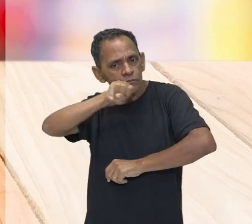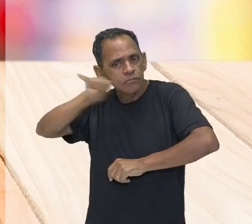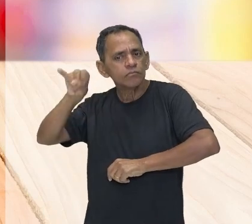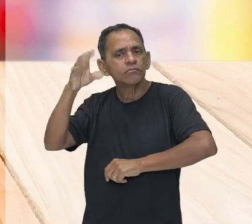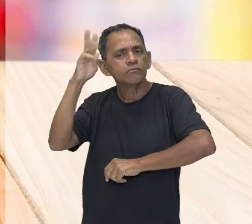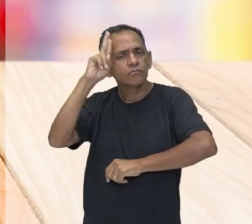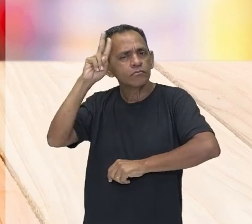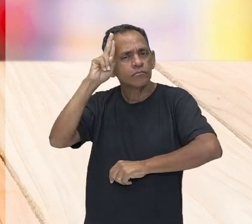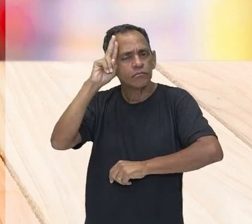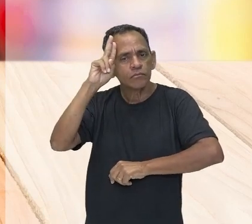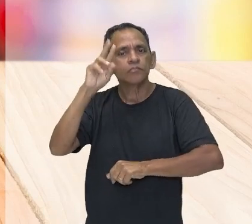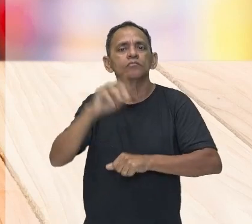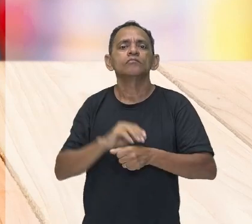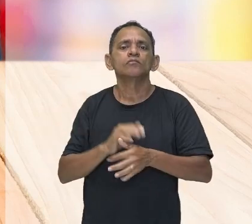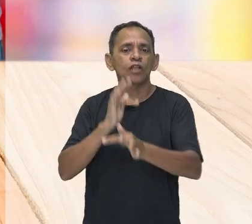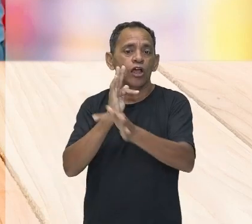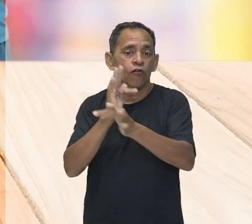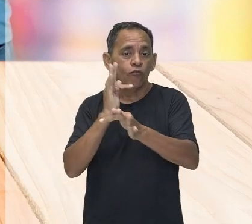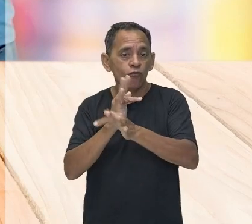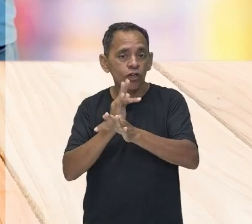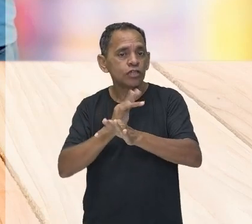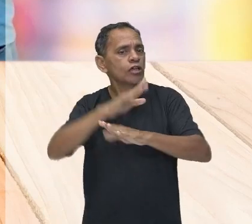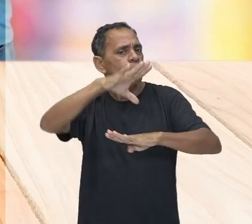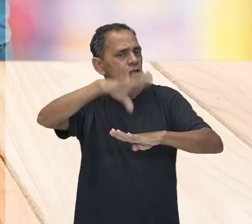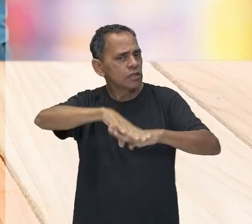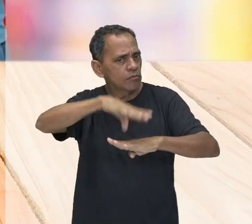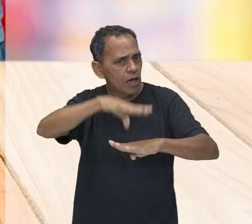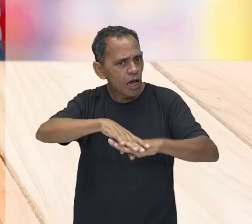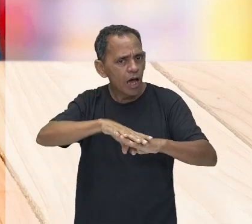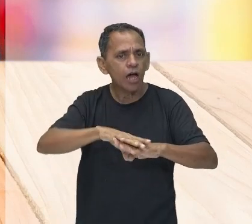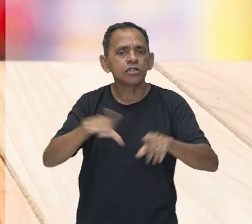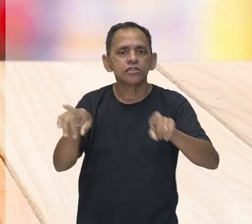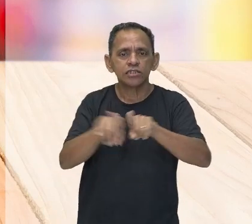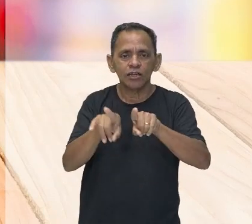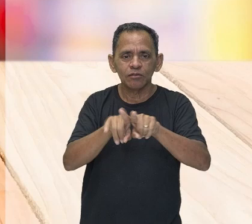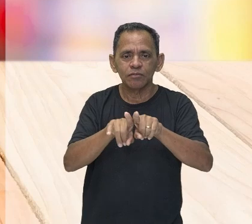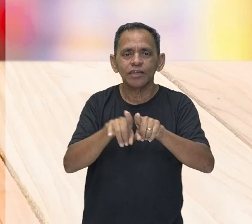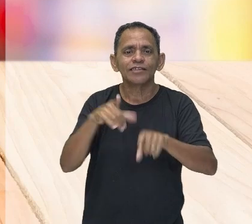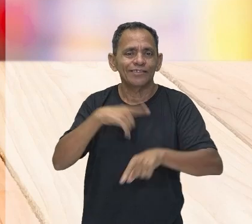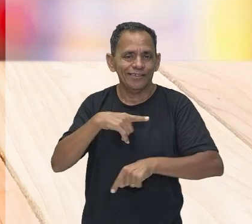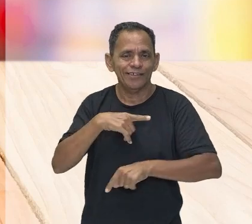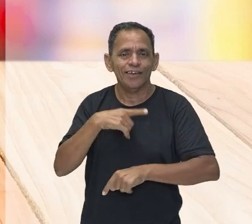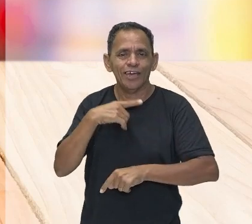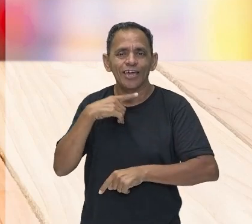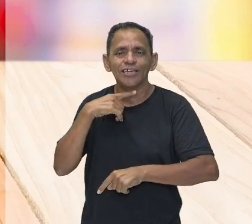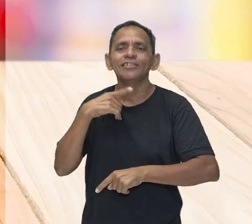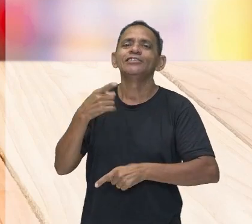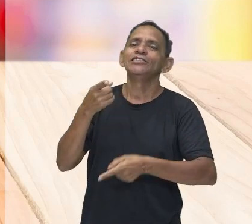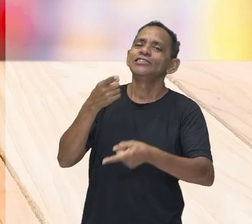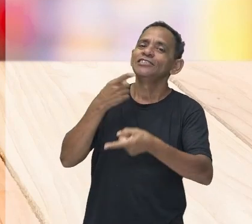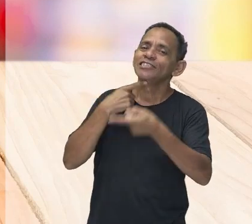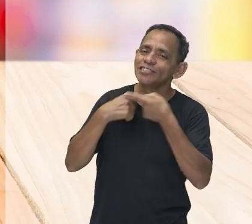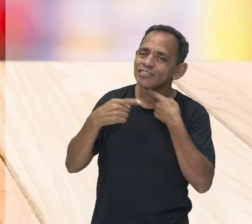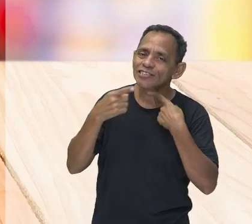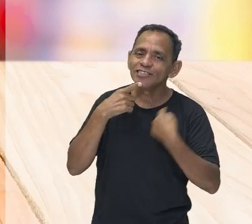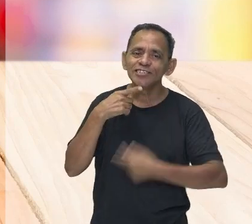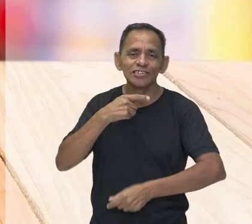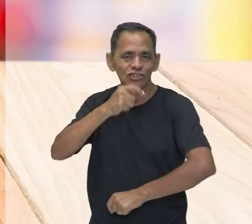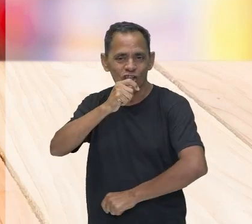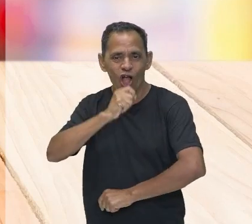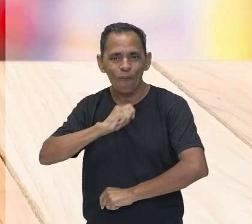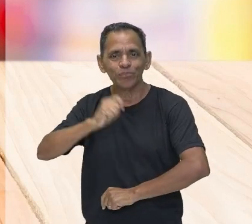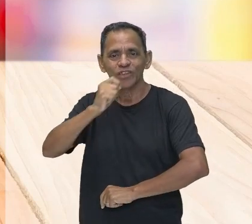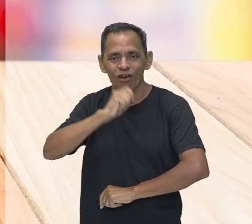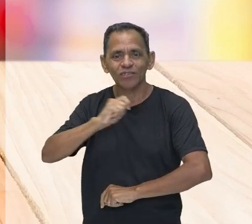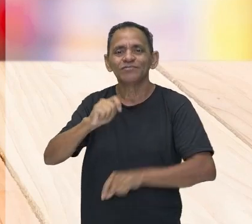física, andando juntamente com a matemática, que me dá até uma vontade de tomar um sorvete. Muito bem. Muito